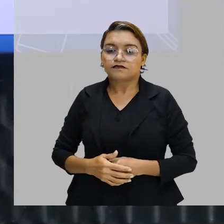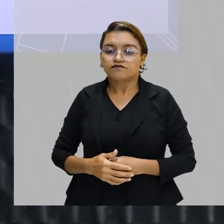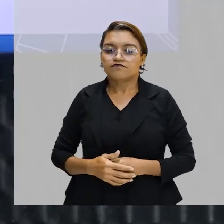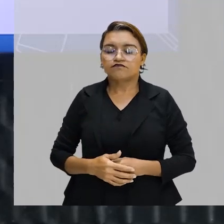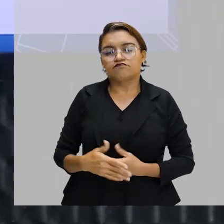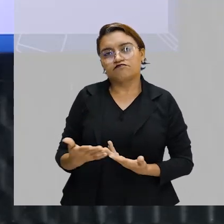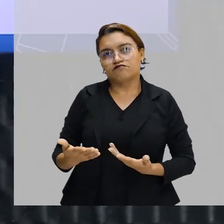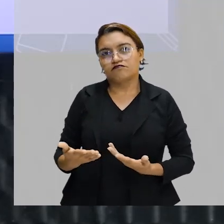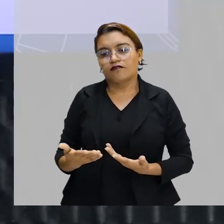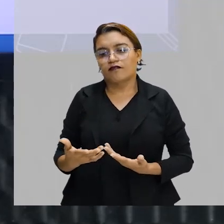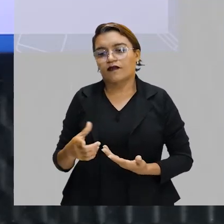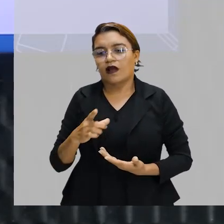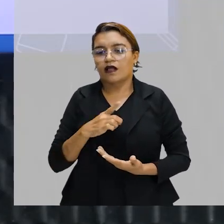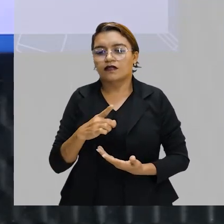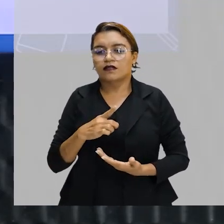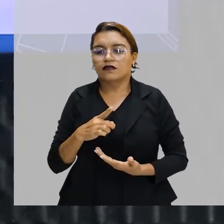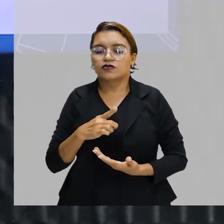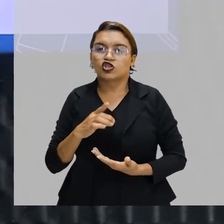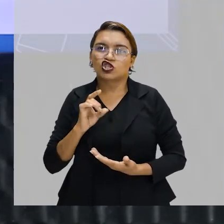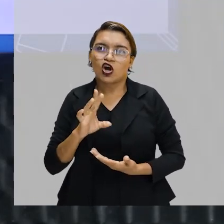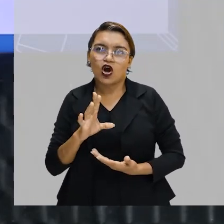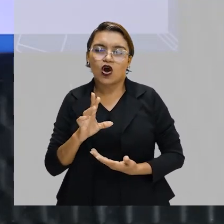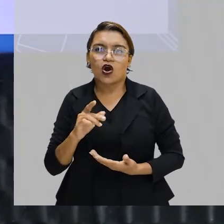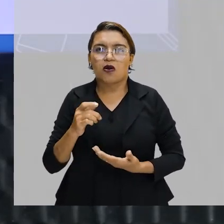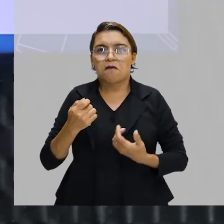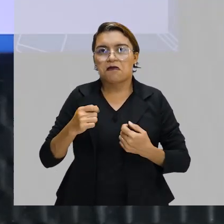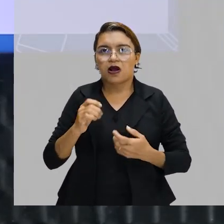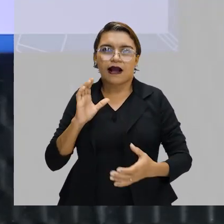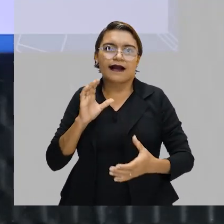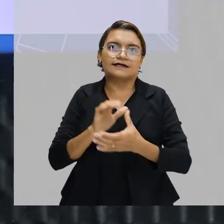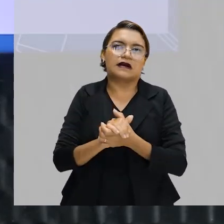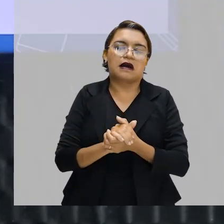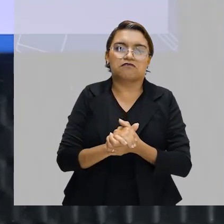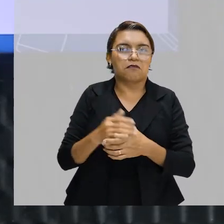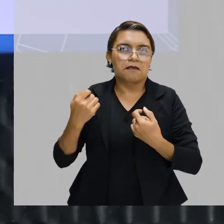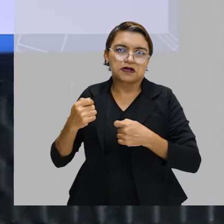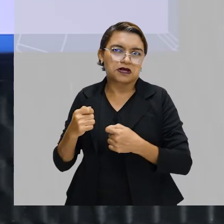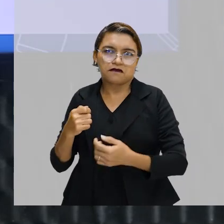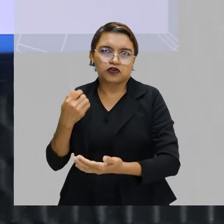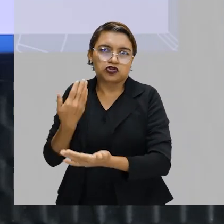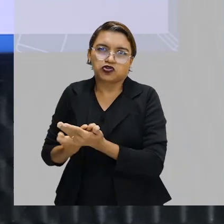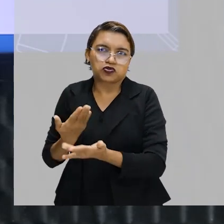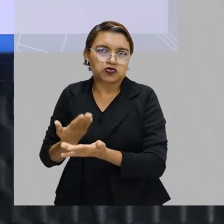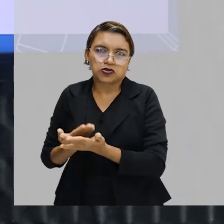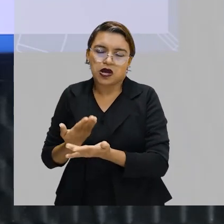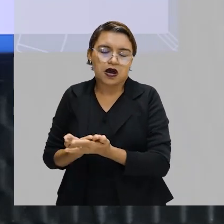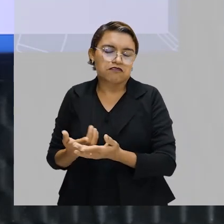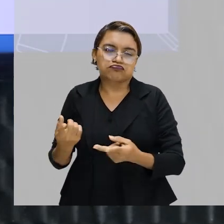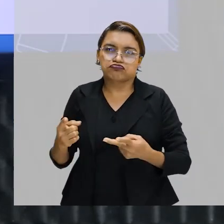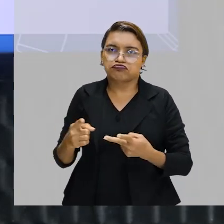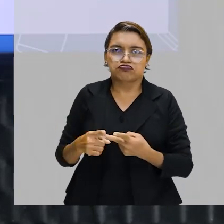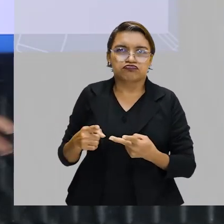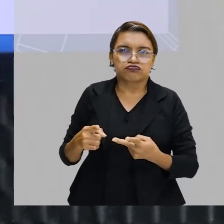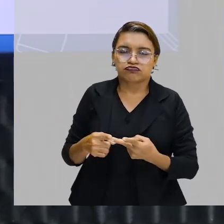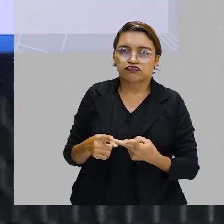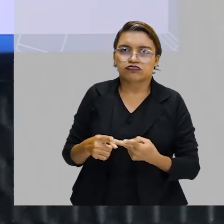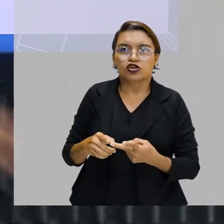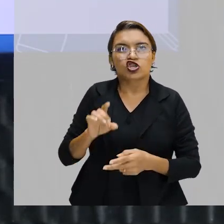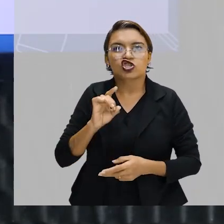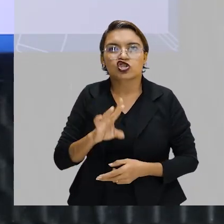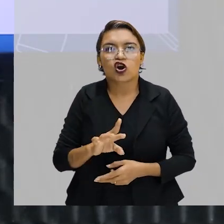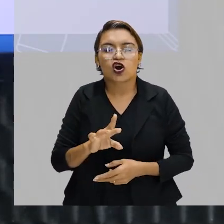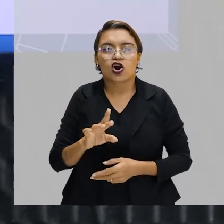eram feitas apenas para se casar, elas não precisavam estudar, elas não precisavam fazer nada, ter